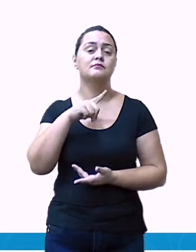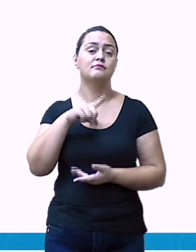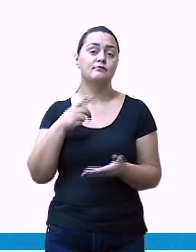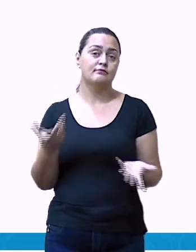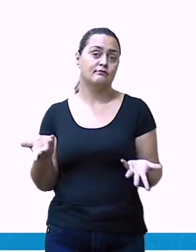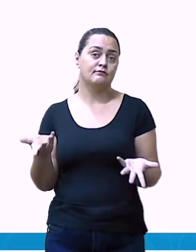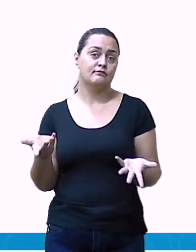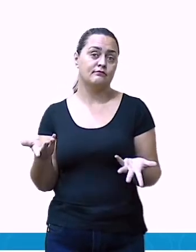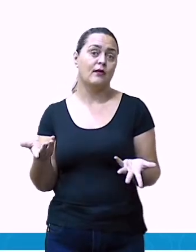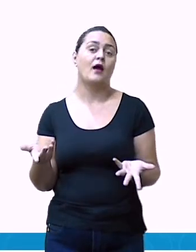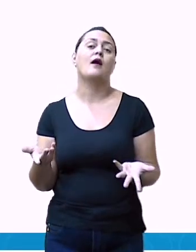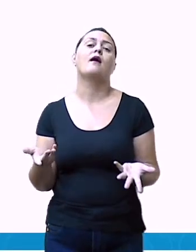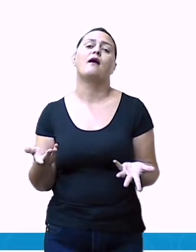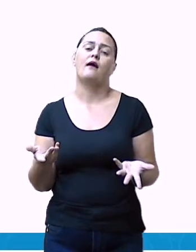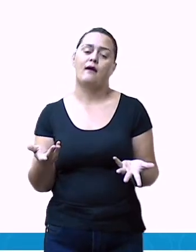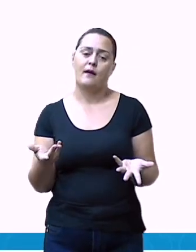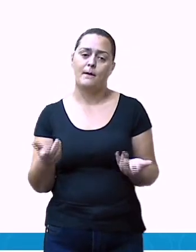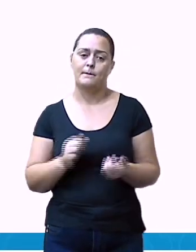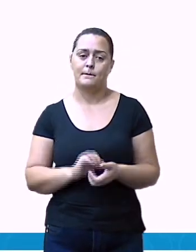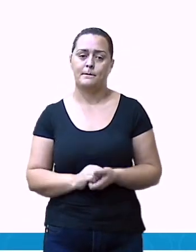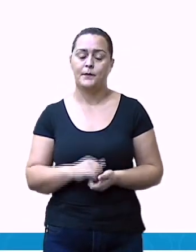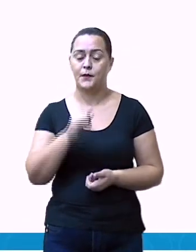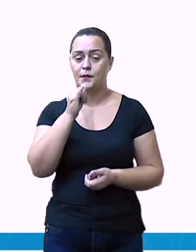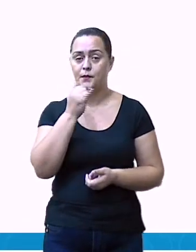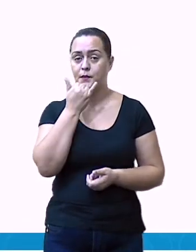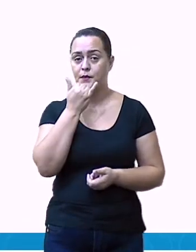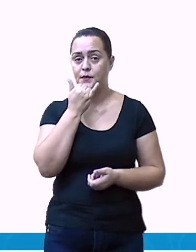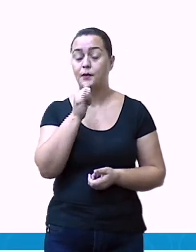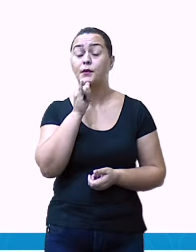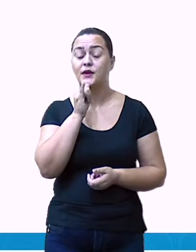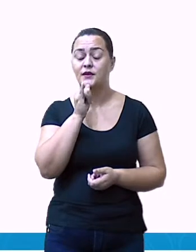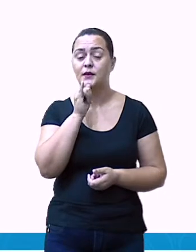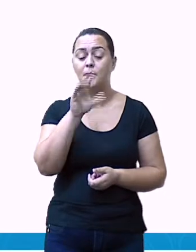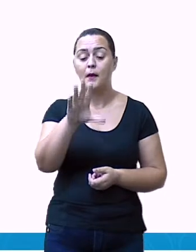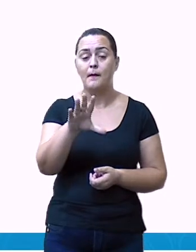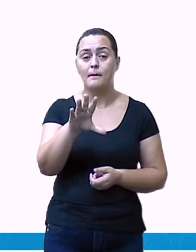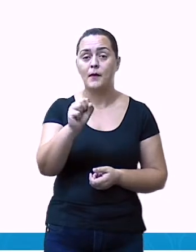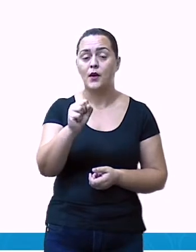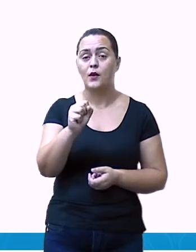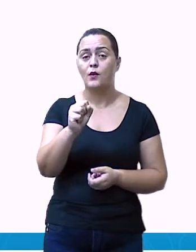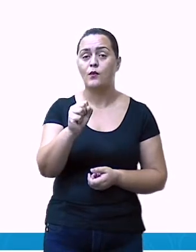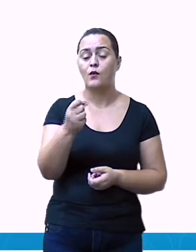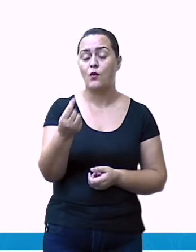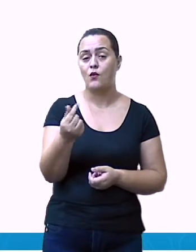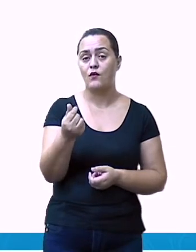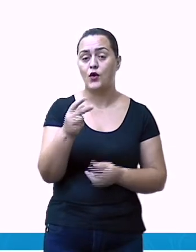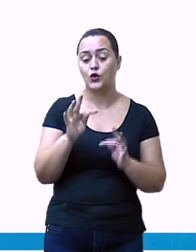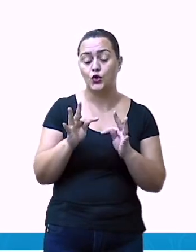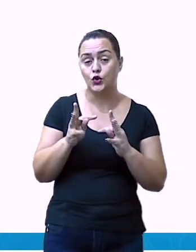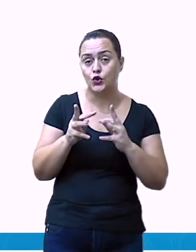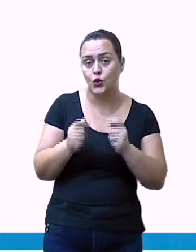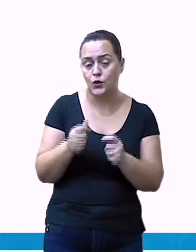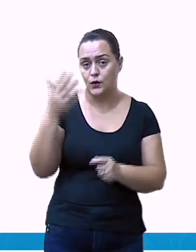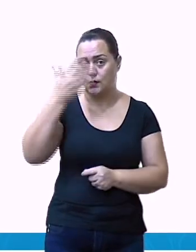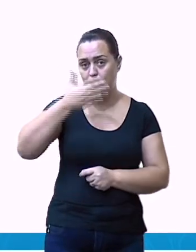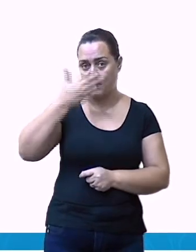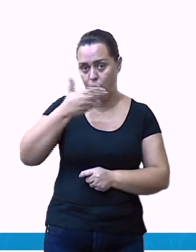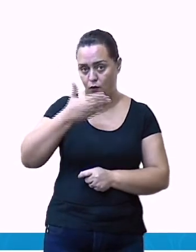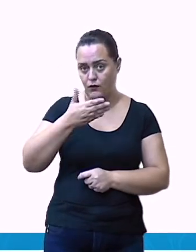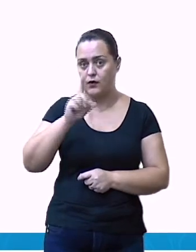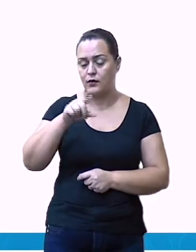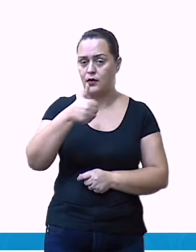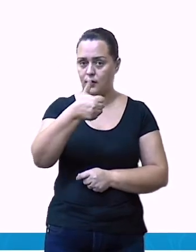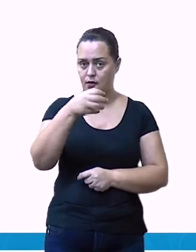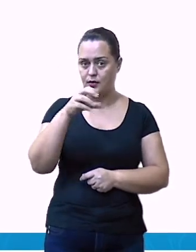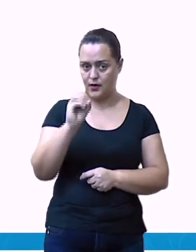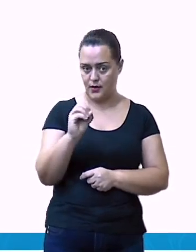3,6. Perceba que no número 10, que são 10 pontos, eu acrescentei